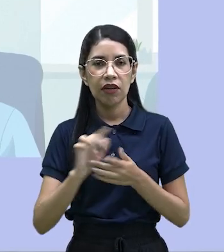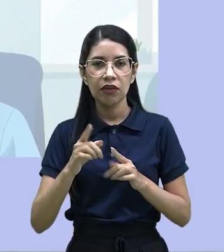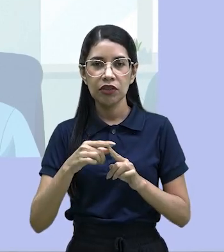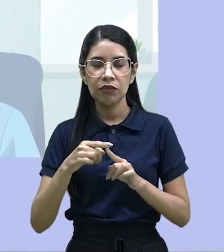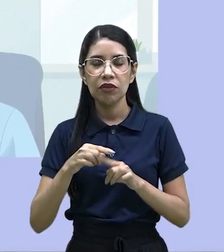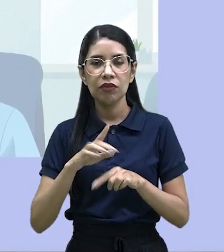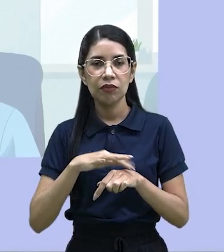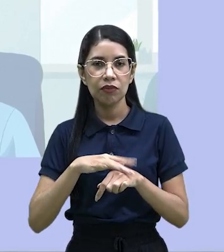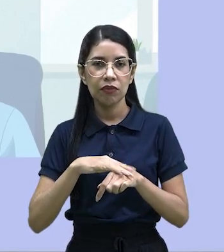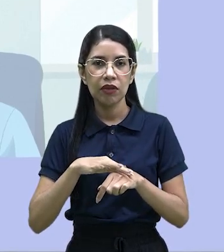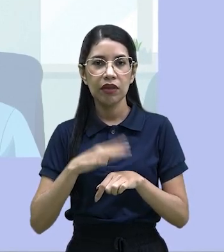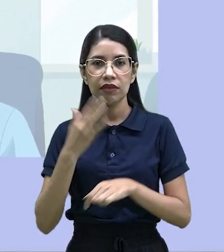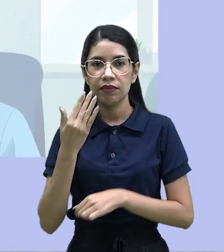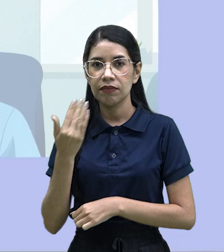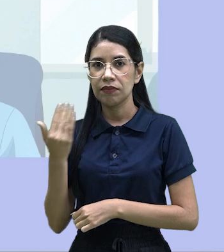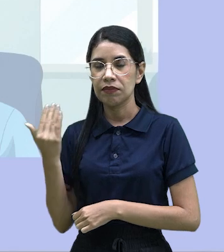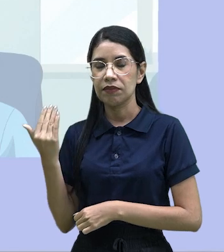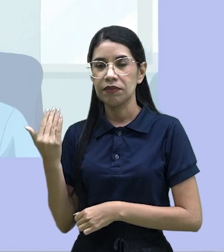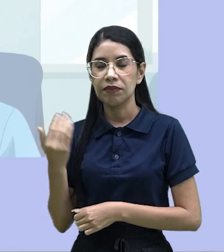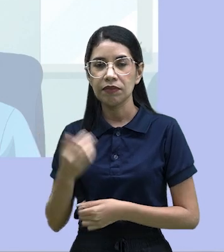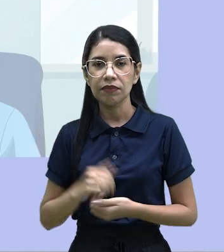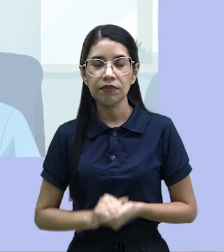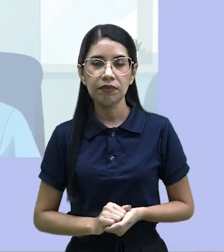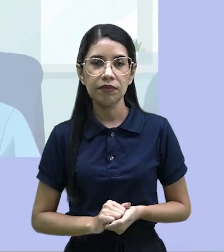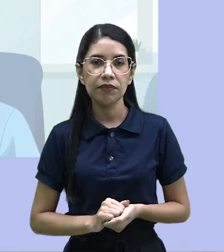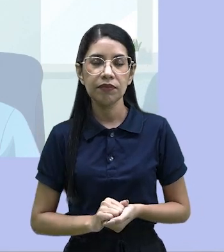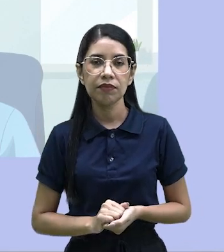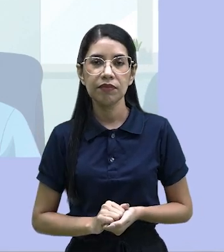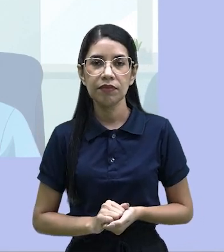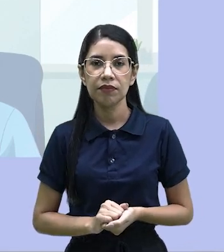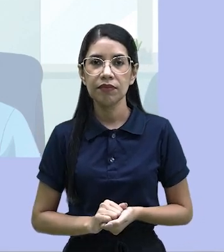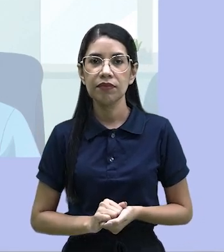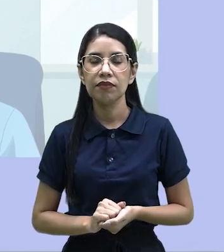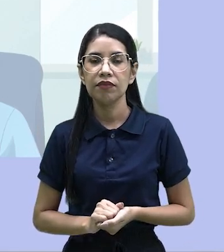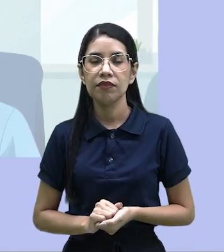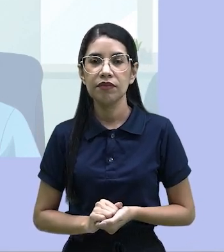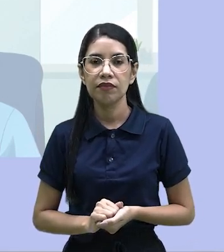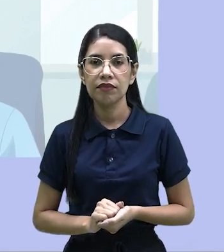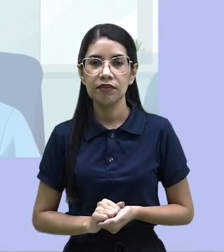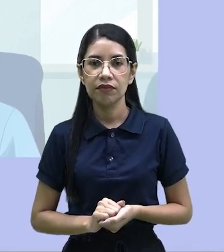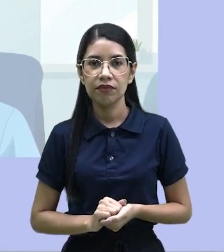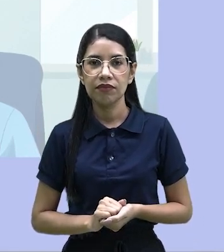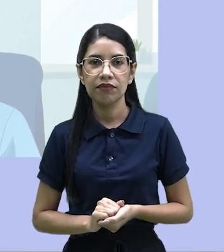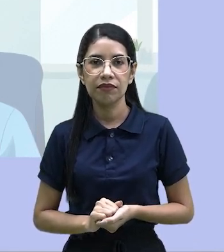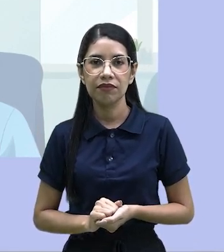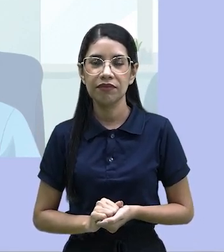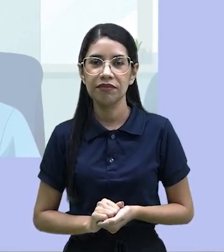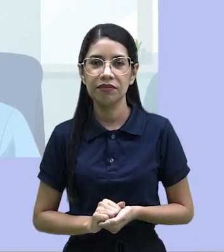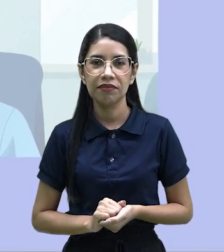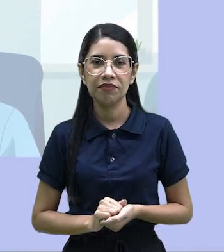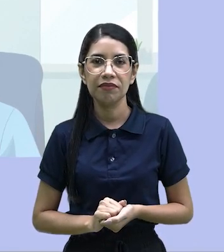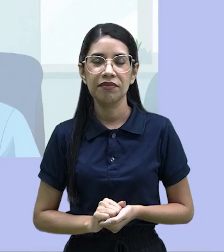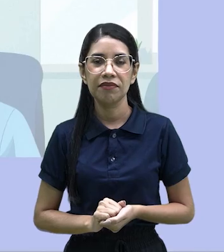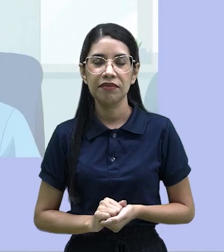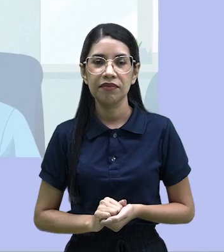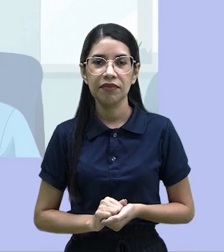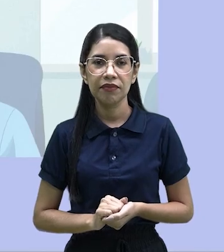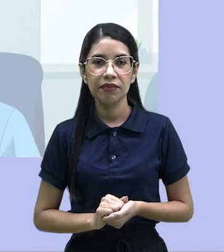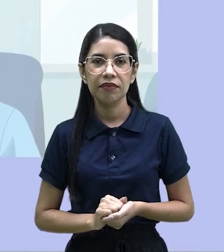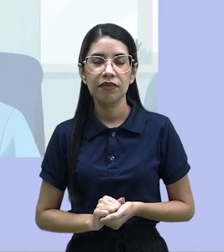gangrena gasosa, meningite bacteriana, endocardites bacterianas, amidalites,